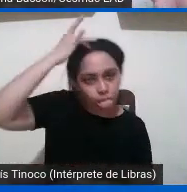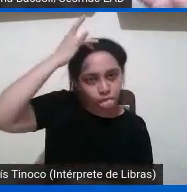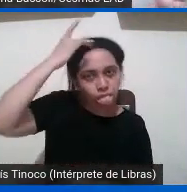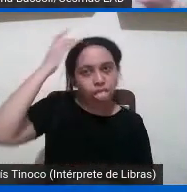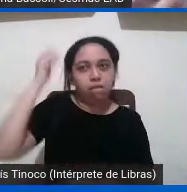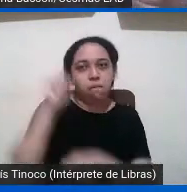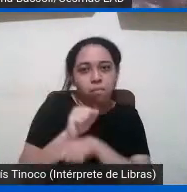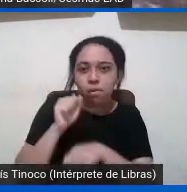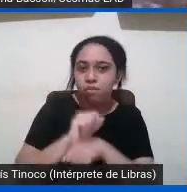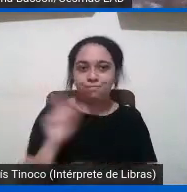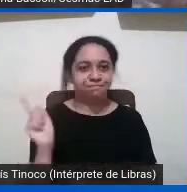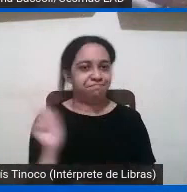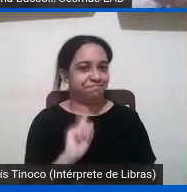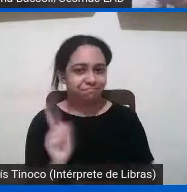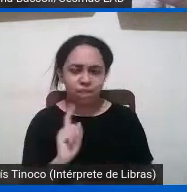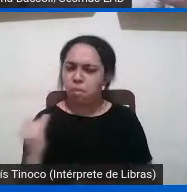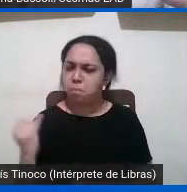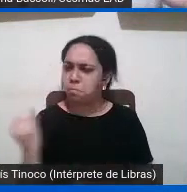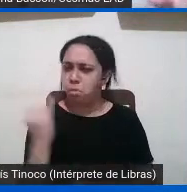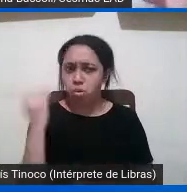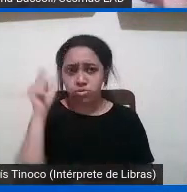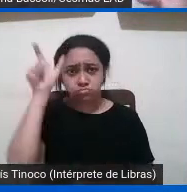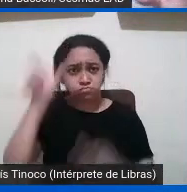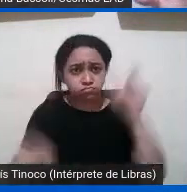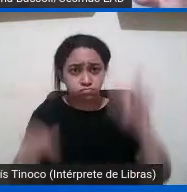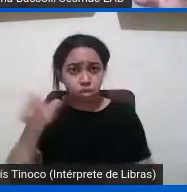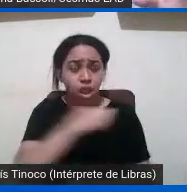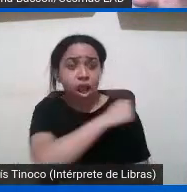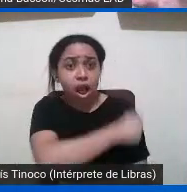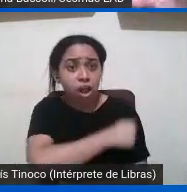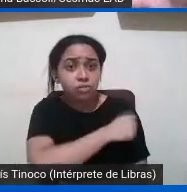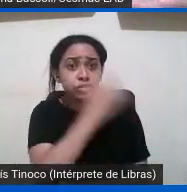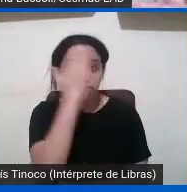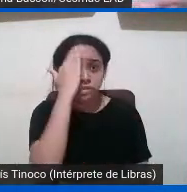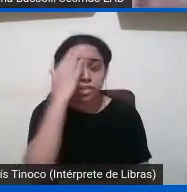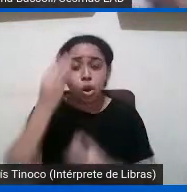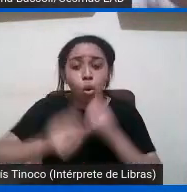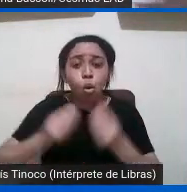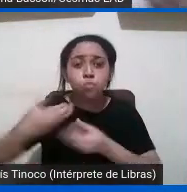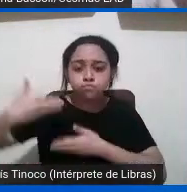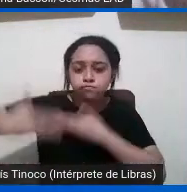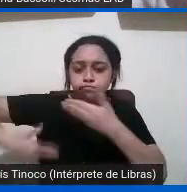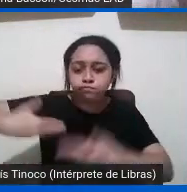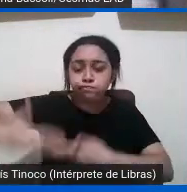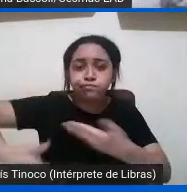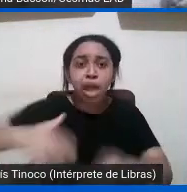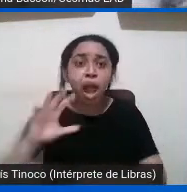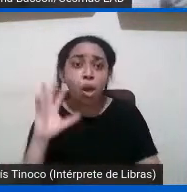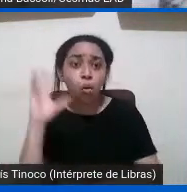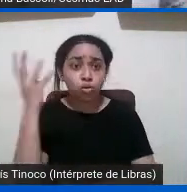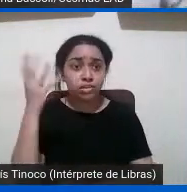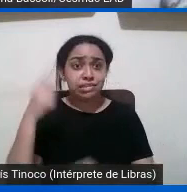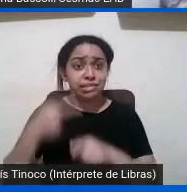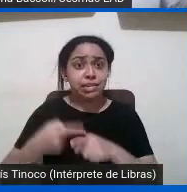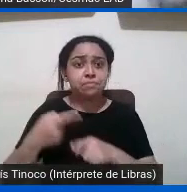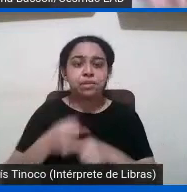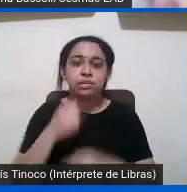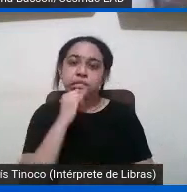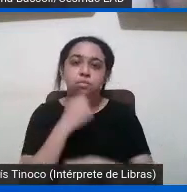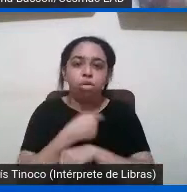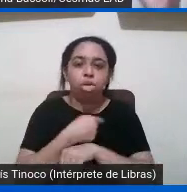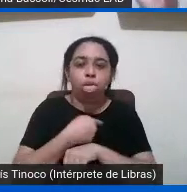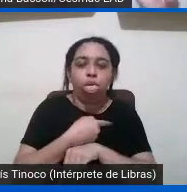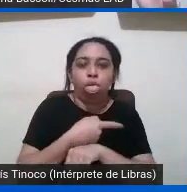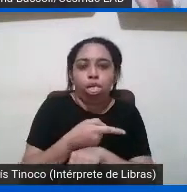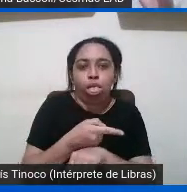é fundamental para que ele compreenda todo o processo como ele é estruturado e que ele não perca tempo para ficar compreendendo